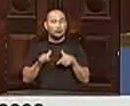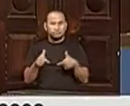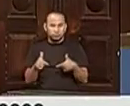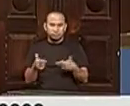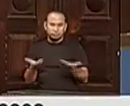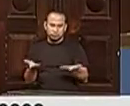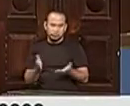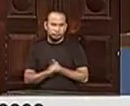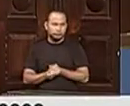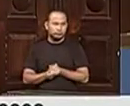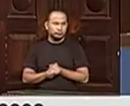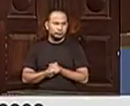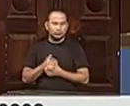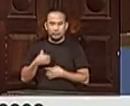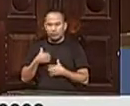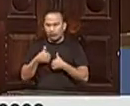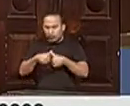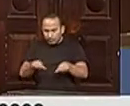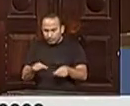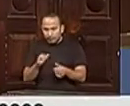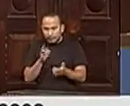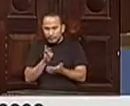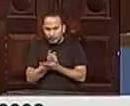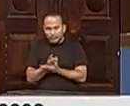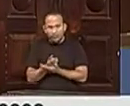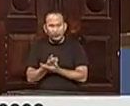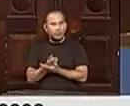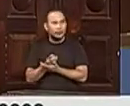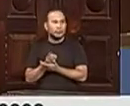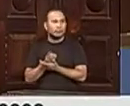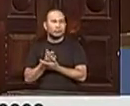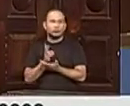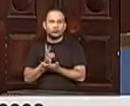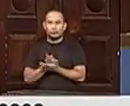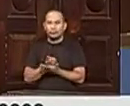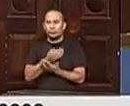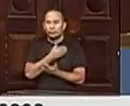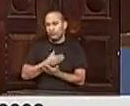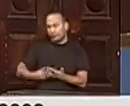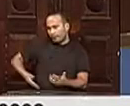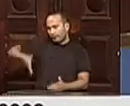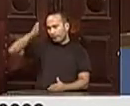sentido. E este desgoverno do Pezão vai de mal a pior,